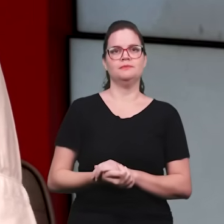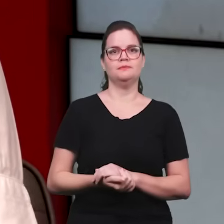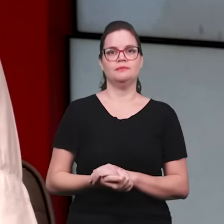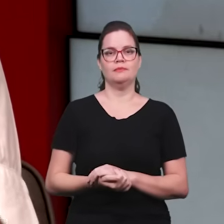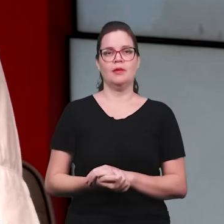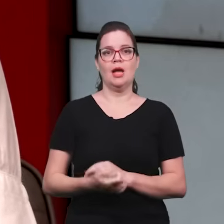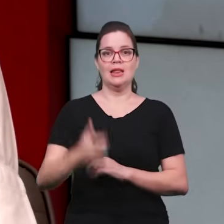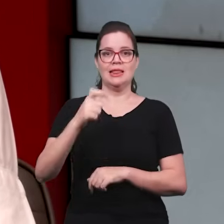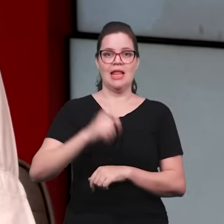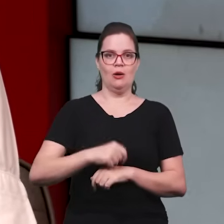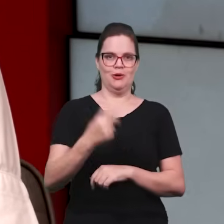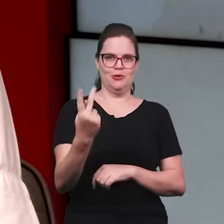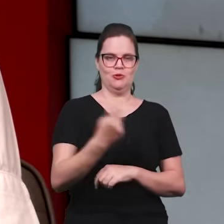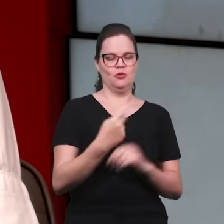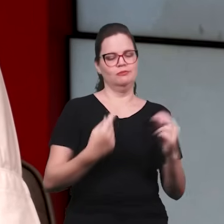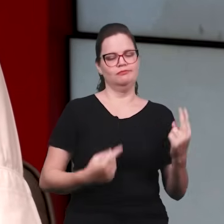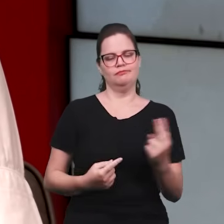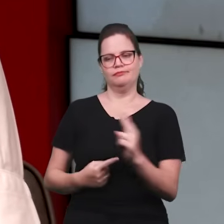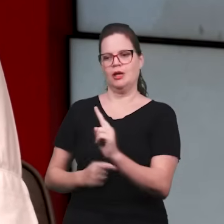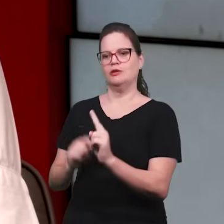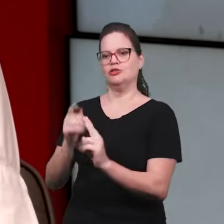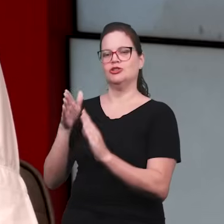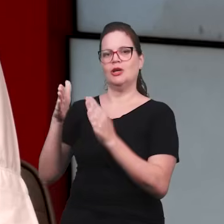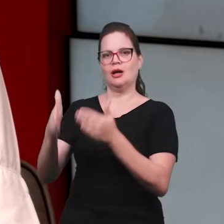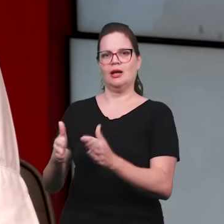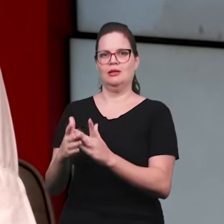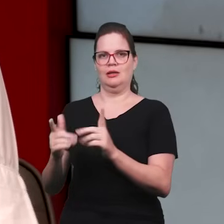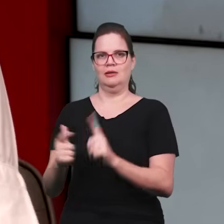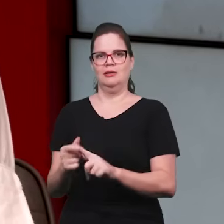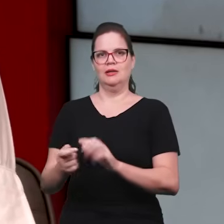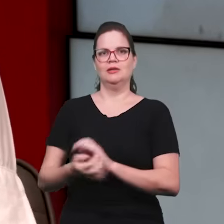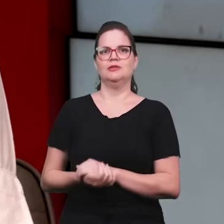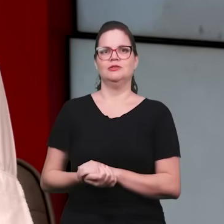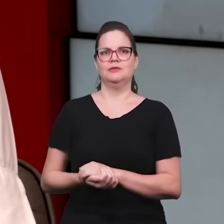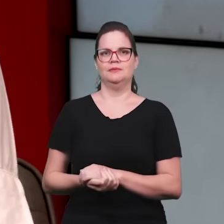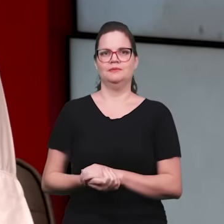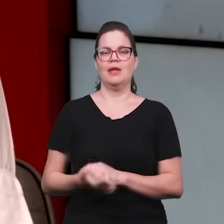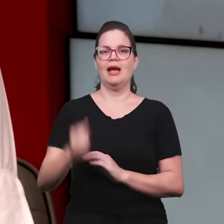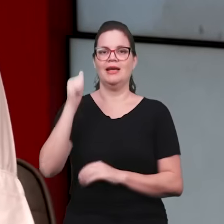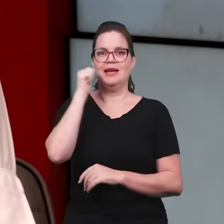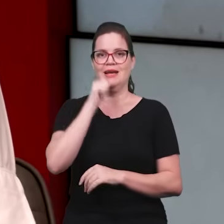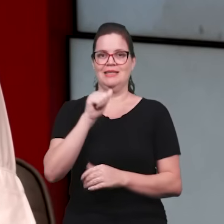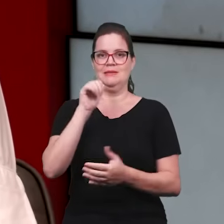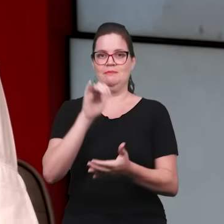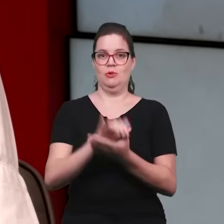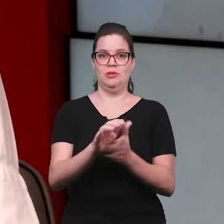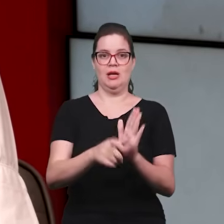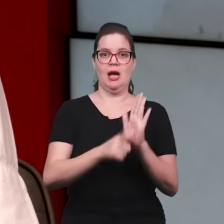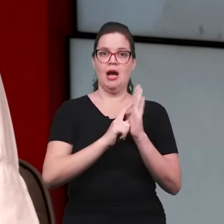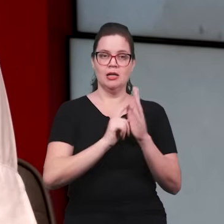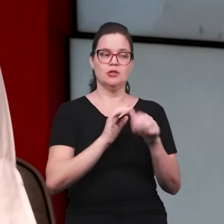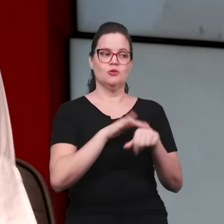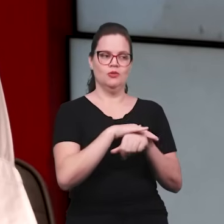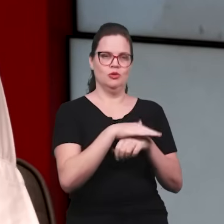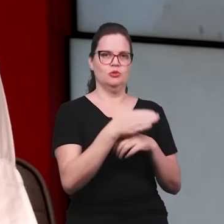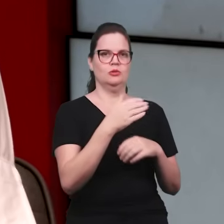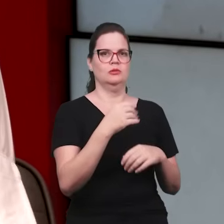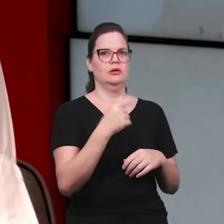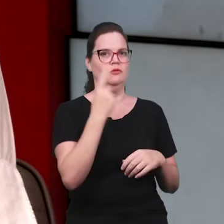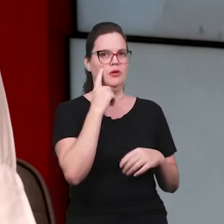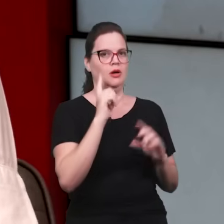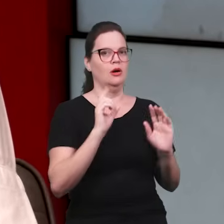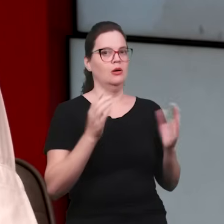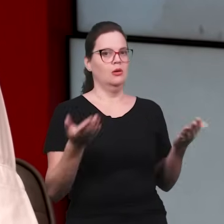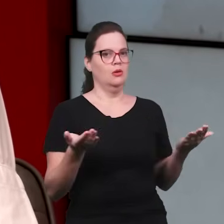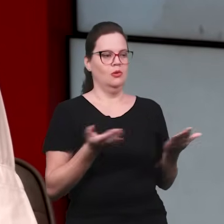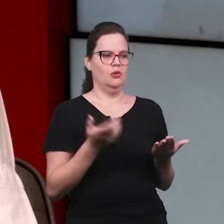na igreja, naquele dia ele ia levar a palavra. Ele falou, chamou a esposa, antes de ir para o púlpito, falou assim, hoje eu vou ter que pregar, mas eu estou